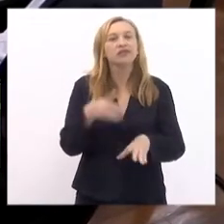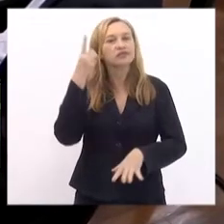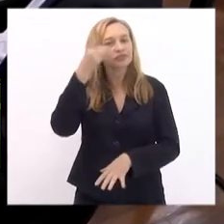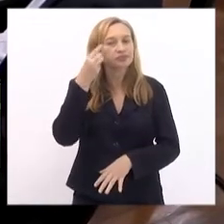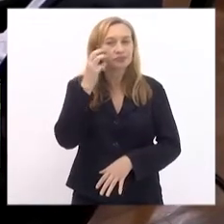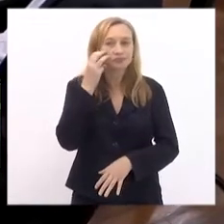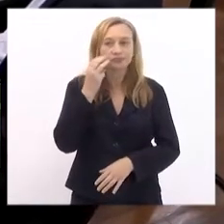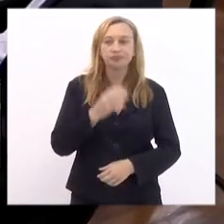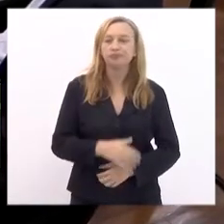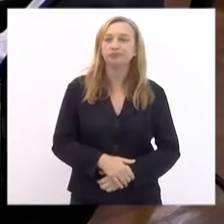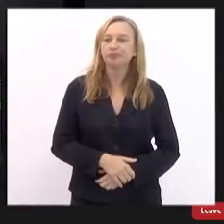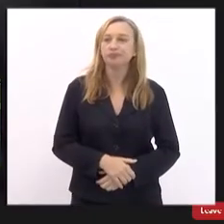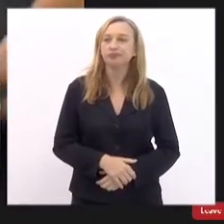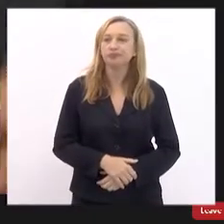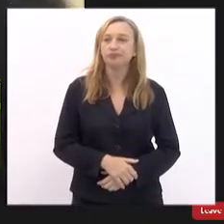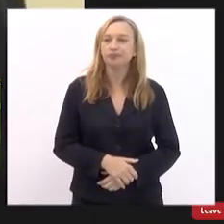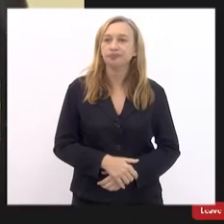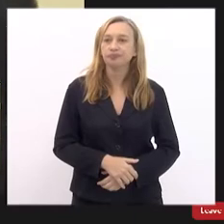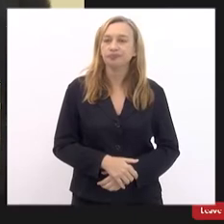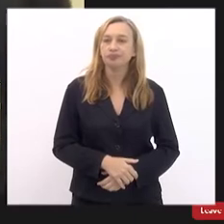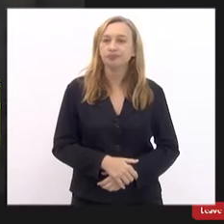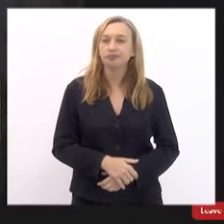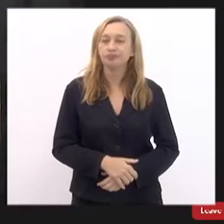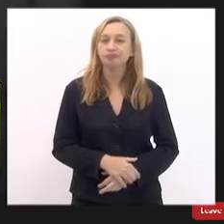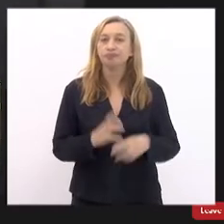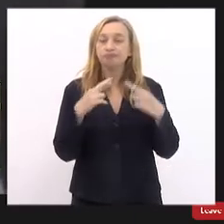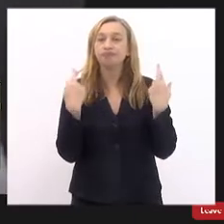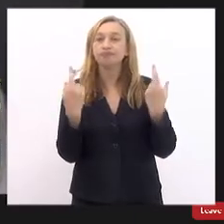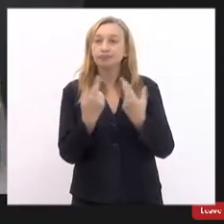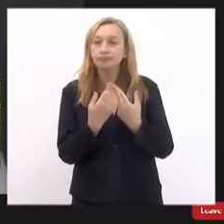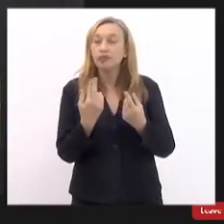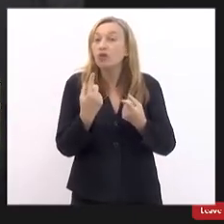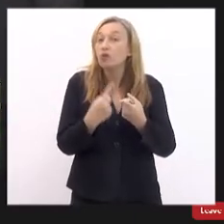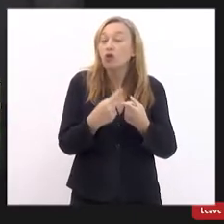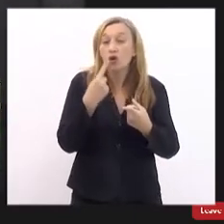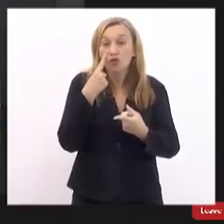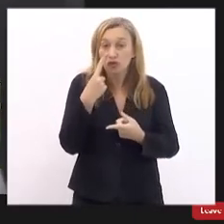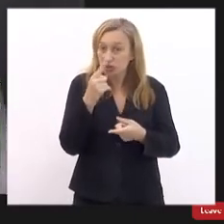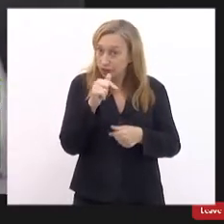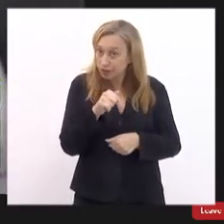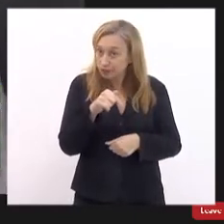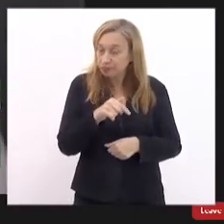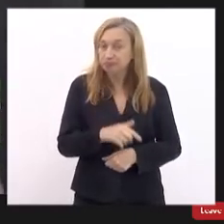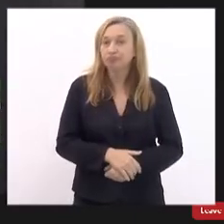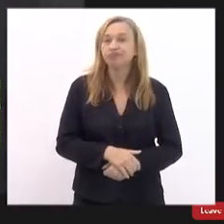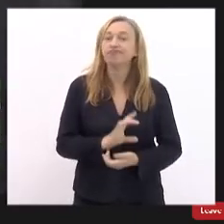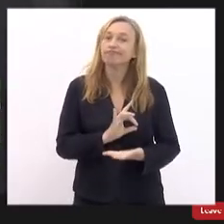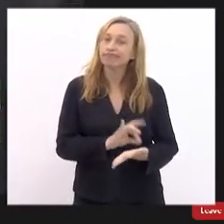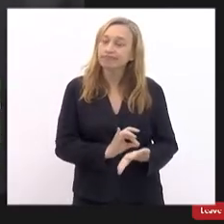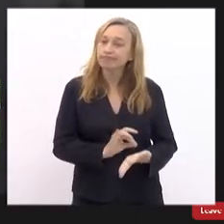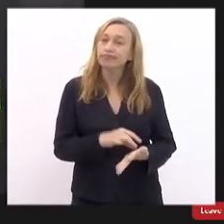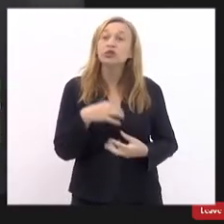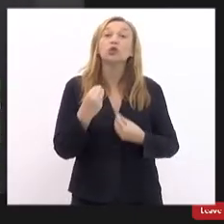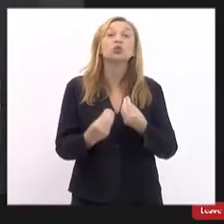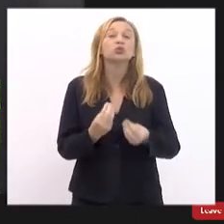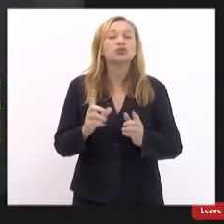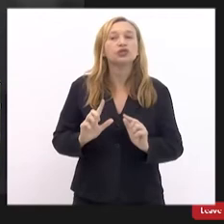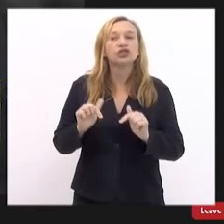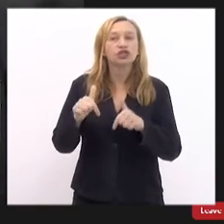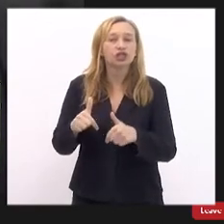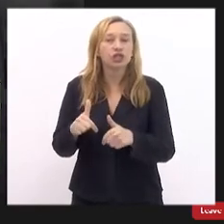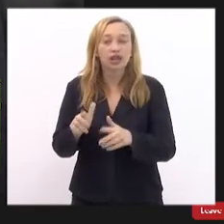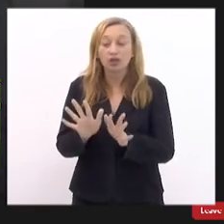Valdec a respeito da reunião, porque o que eu estou vendo aqui, na verdade, de como vai chegar na